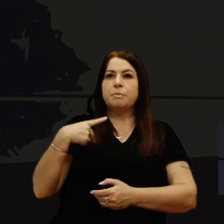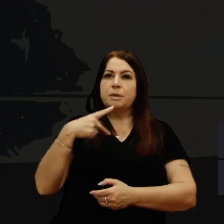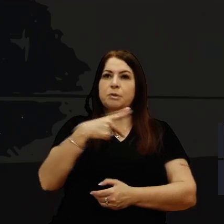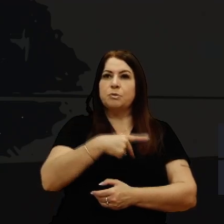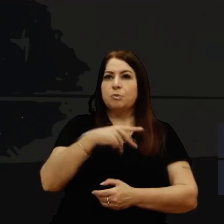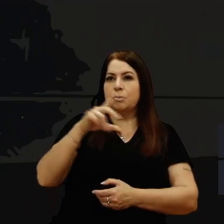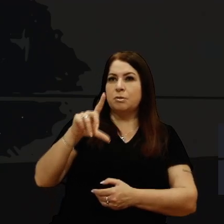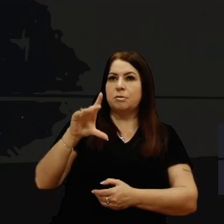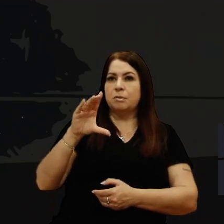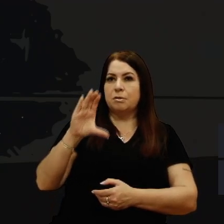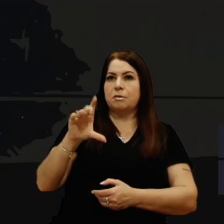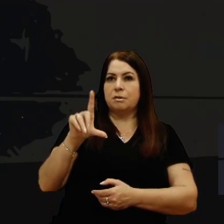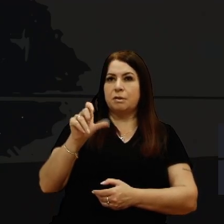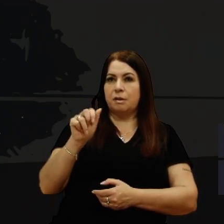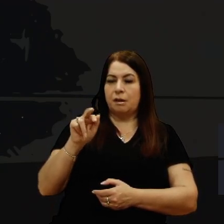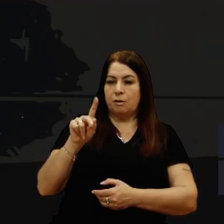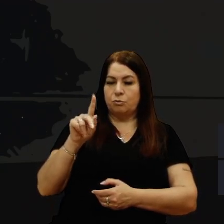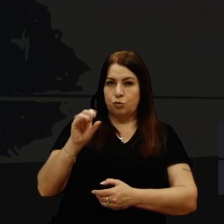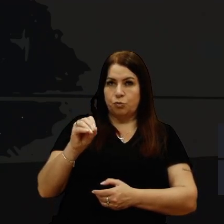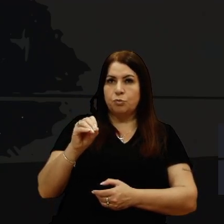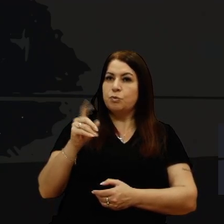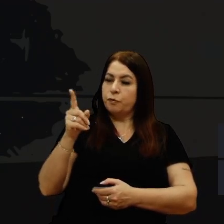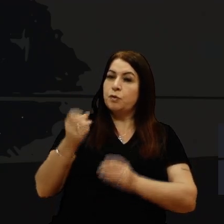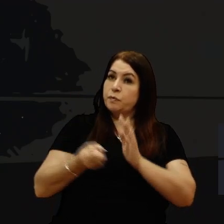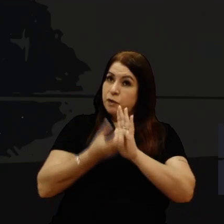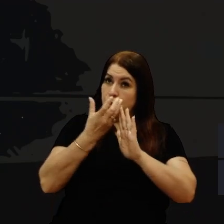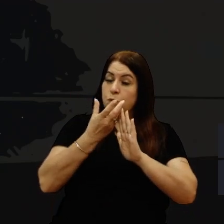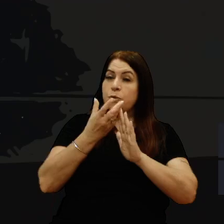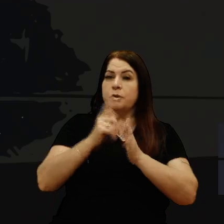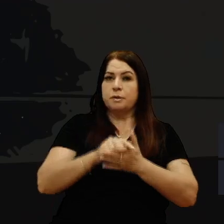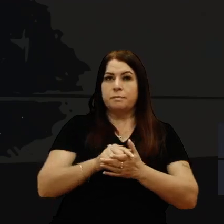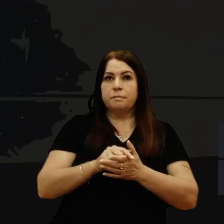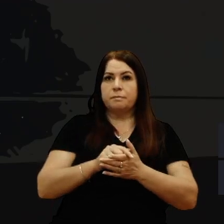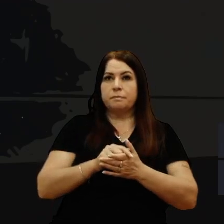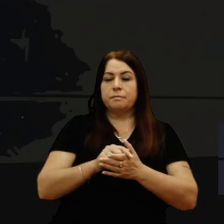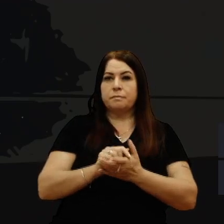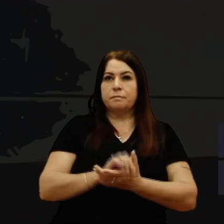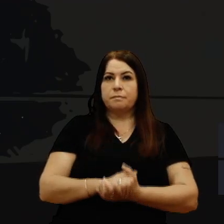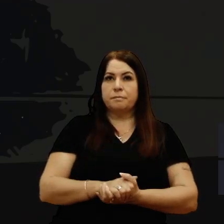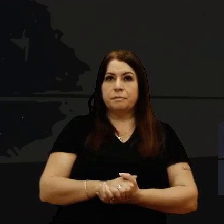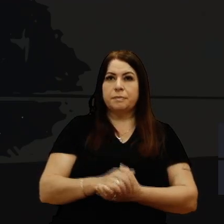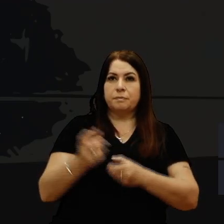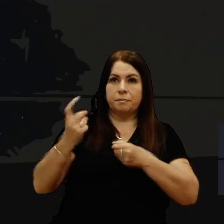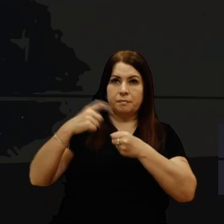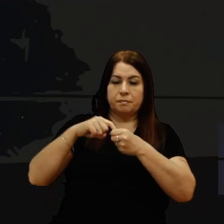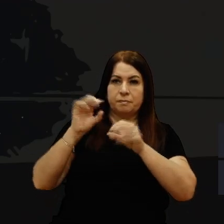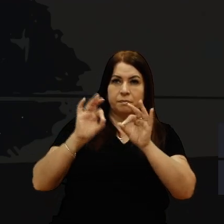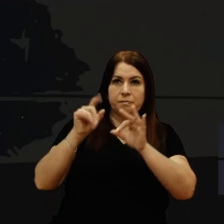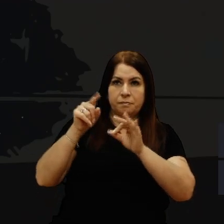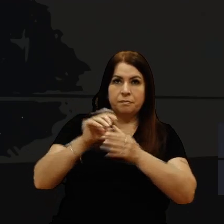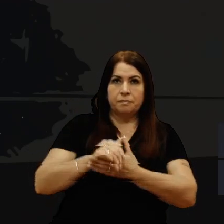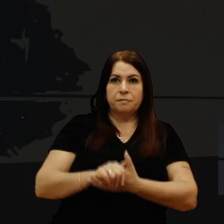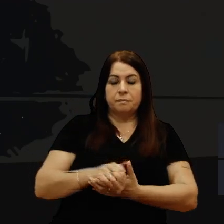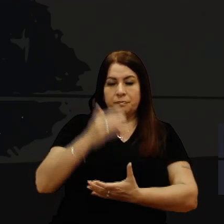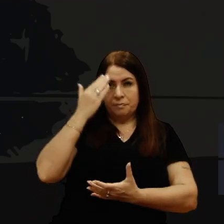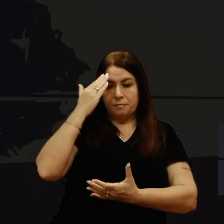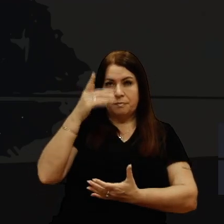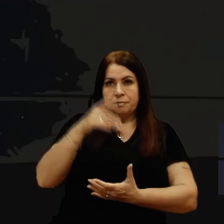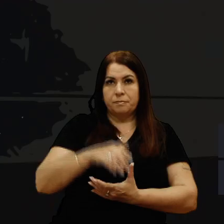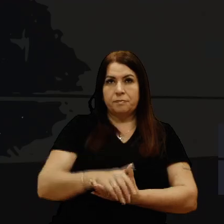um dos fundadores, né? Saiu ali dessa tela, se o pessoal puder arrumar para nós, eu